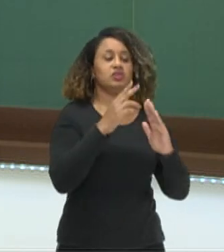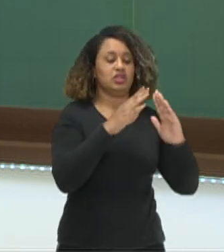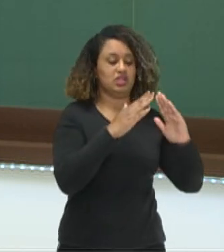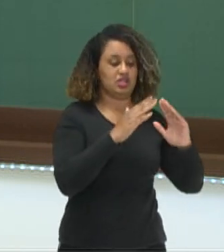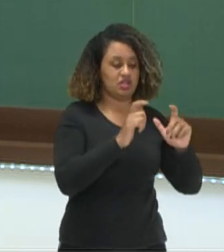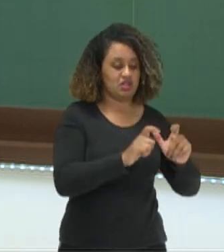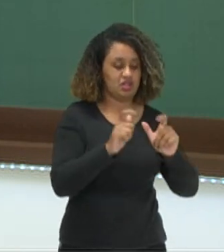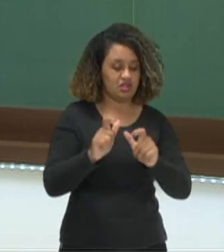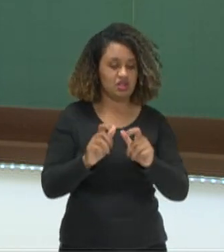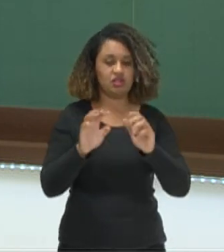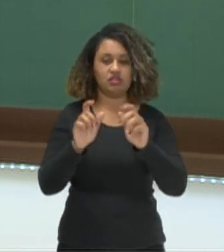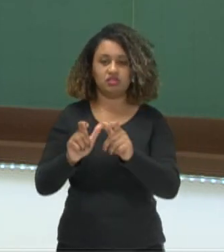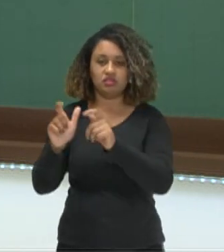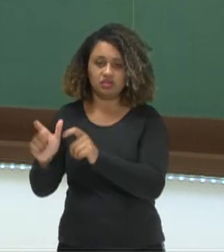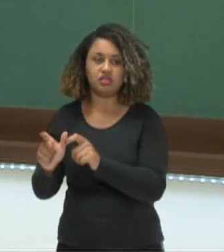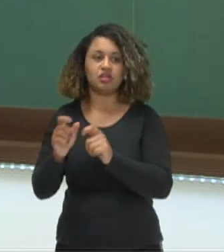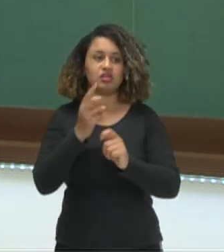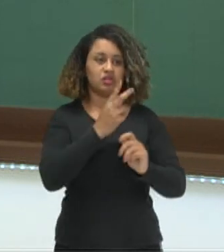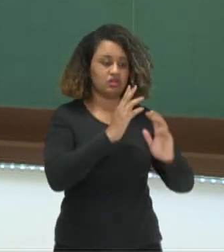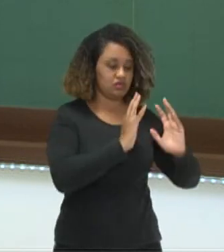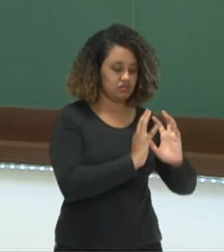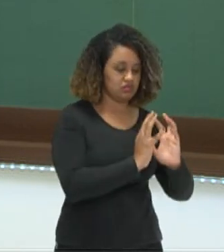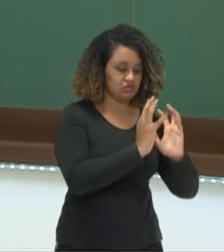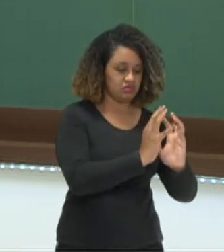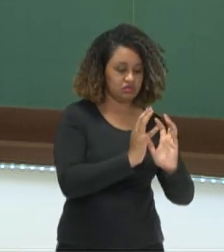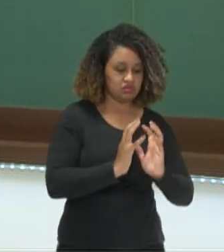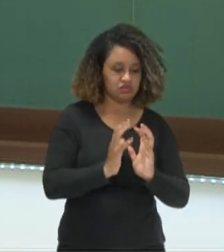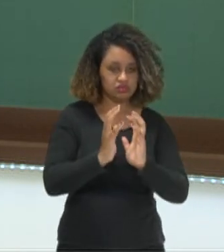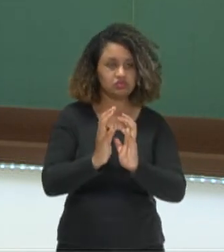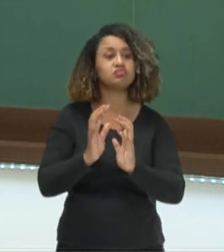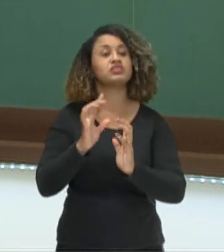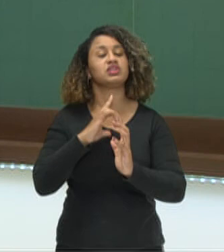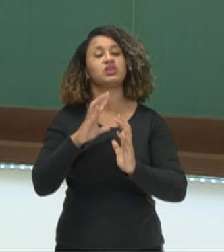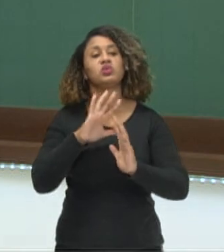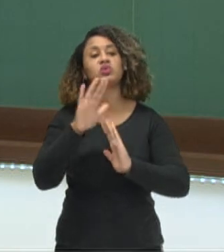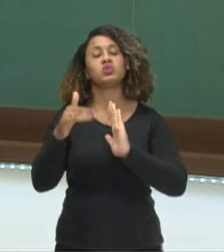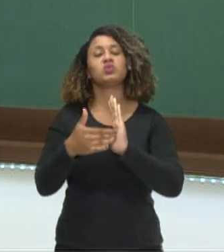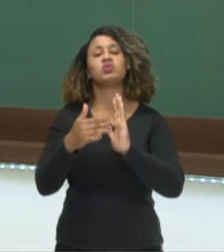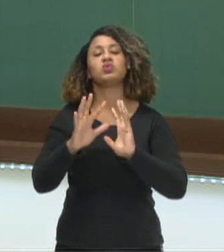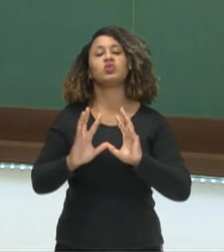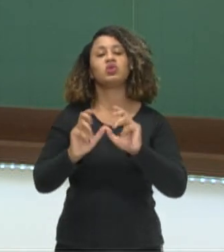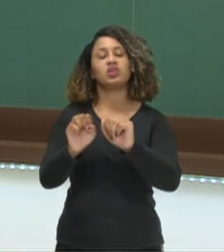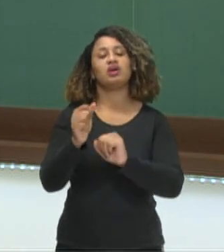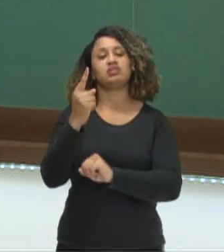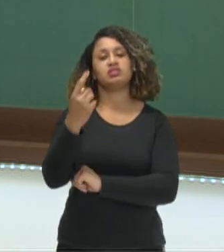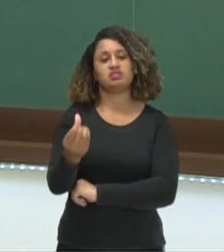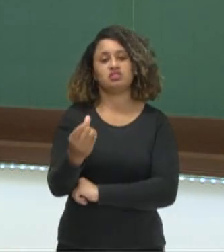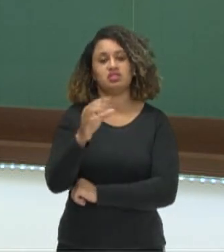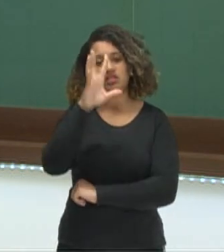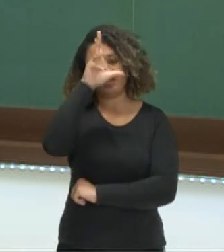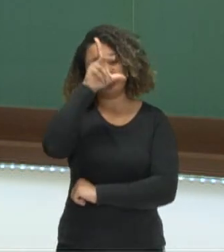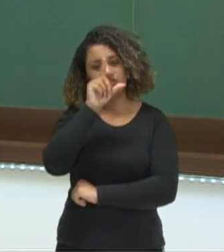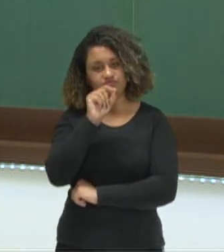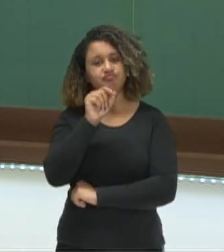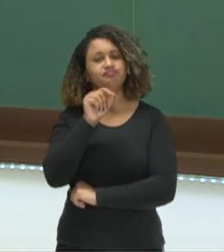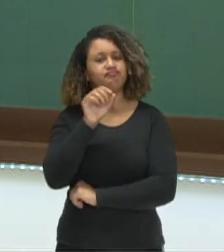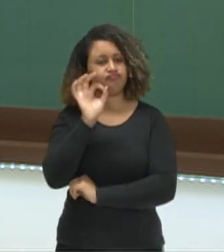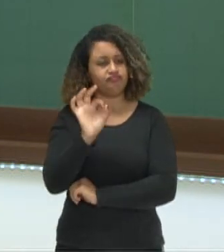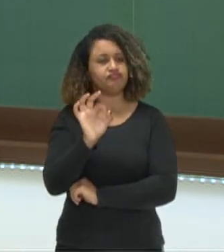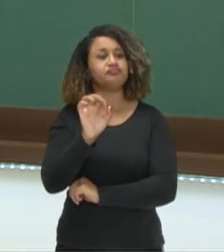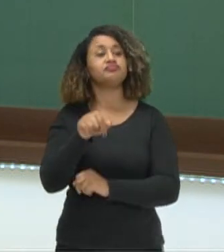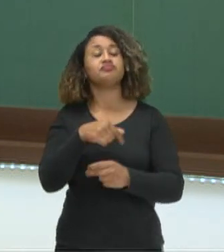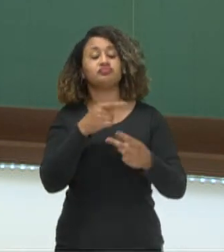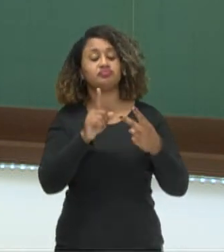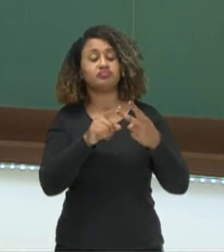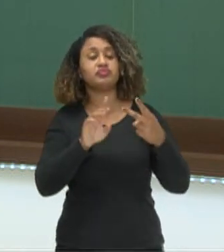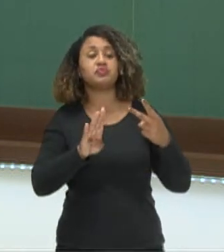2 cercados, vezes 2 galinhas, eu terei um total de 16 galinhas. E é claro,